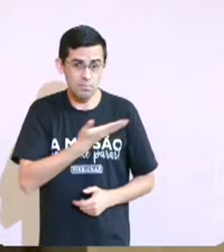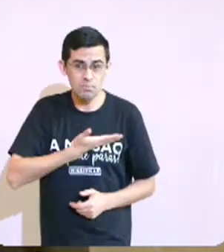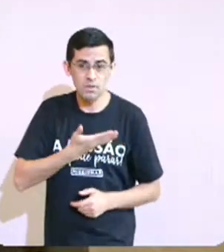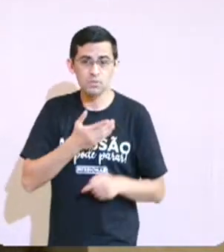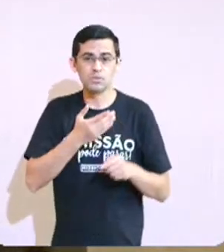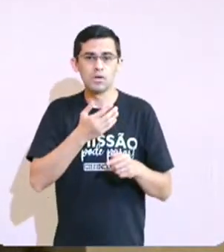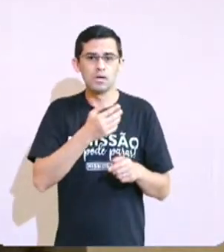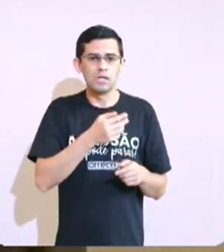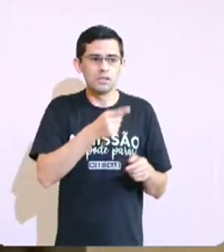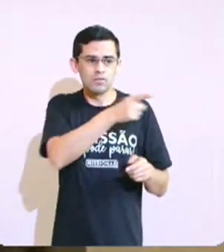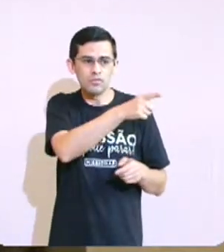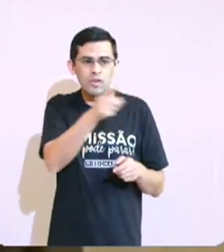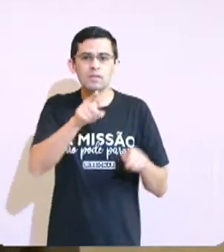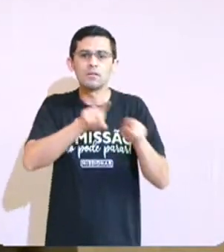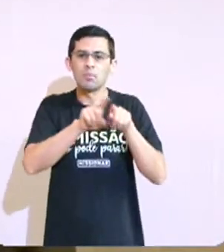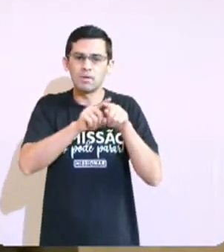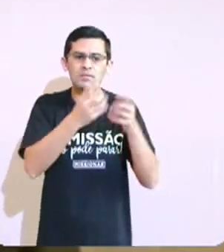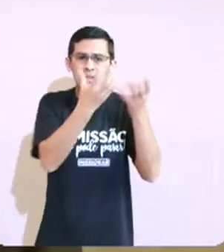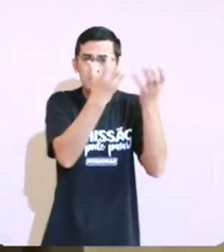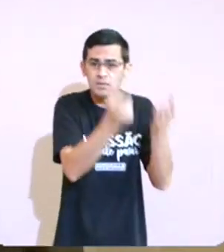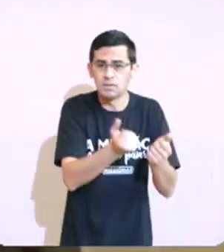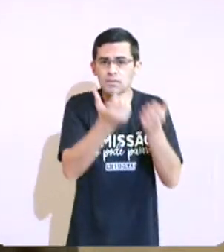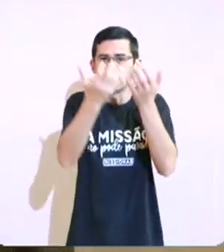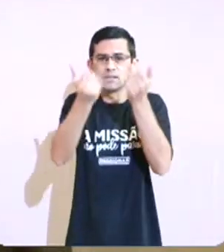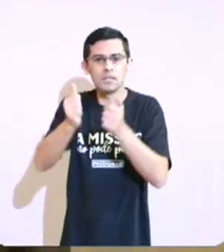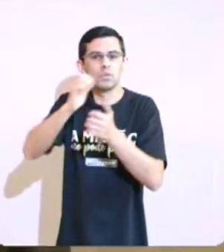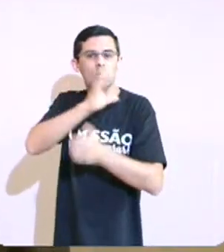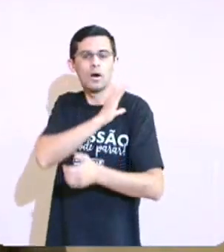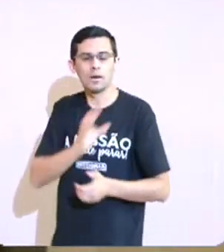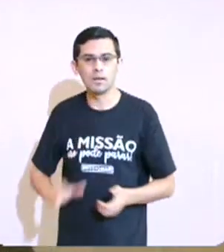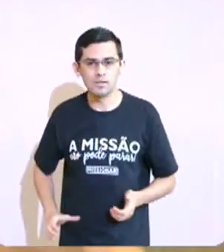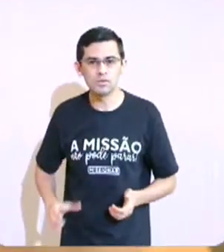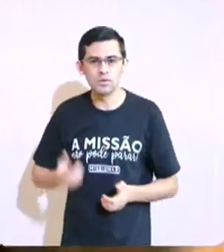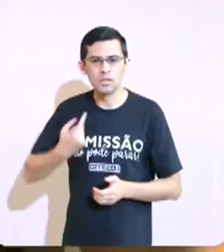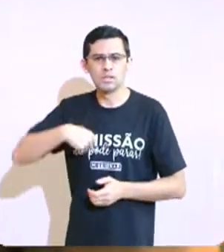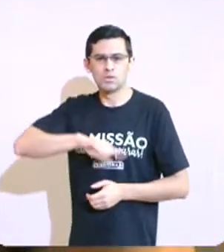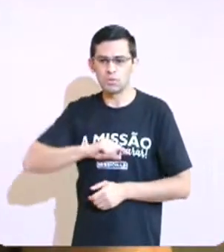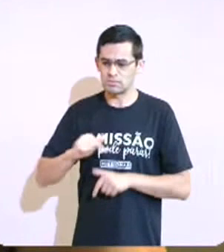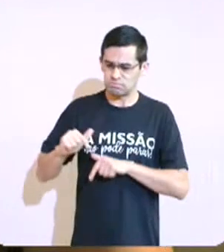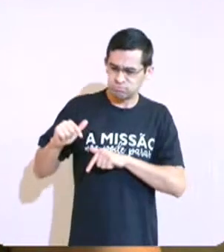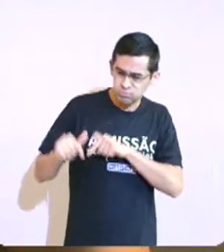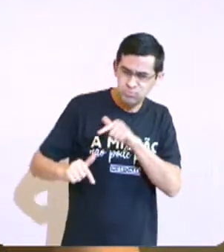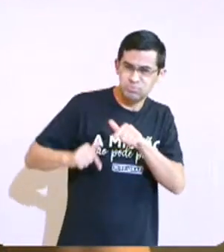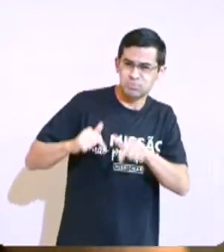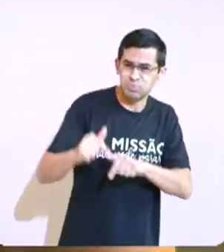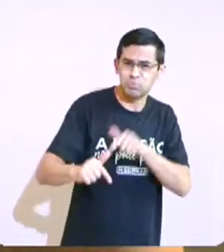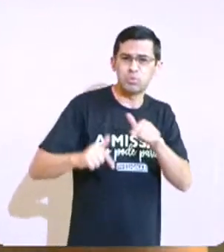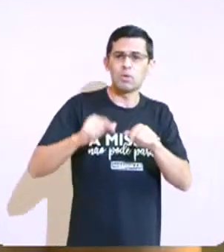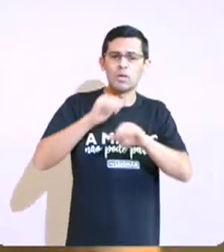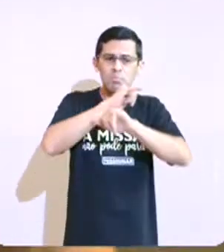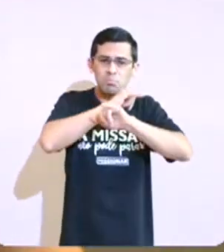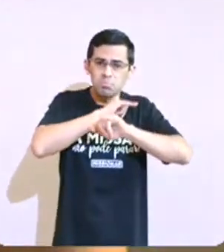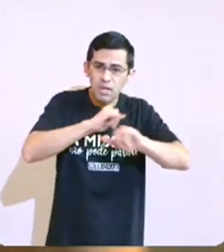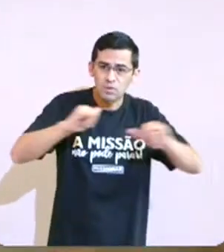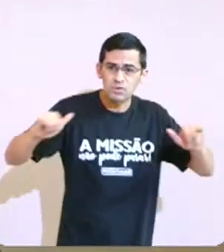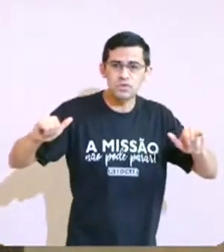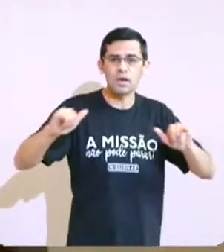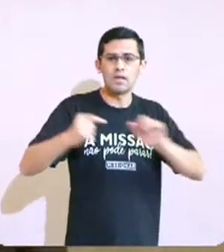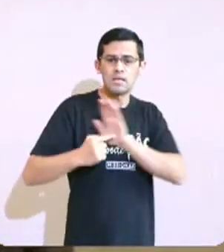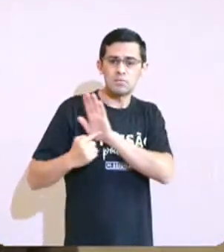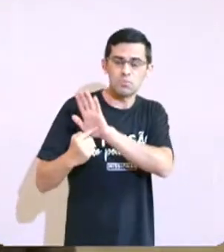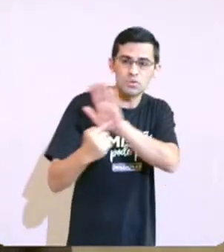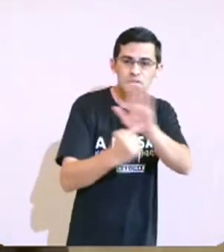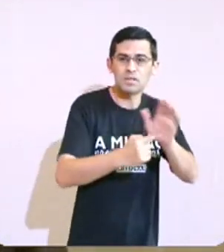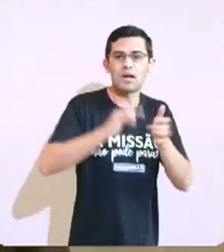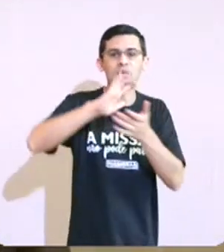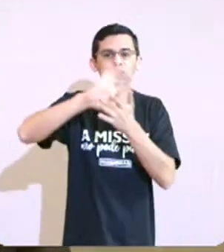vê-los conquistados para Cristo. Estamos prontos a nos gastar sacrificialmente para levá-los e integrá-los